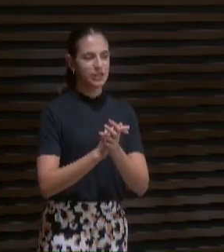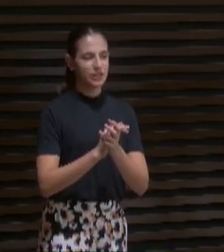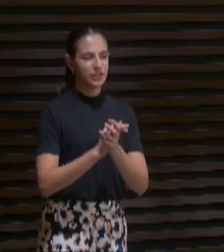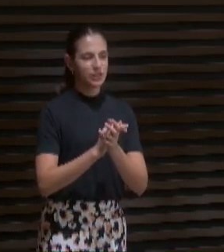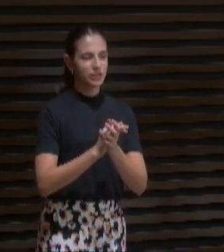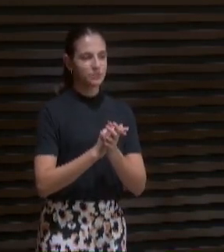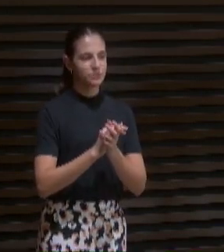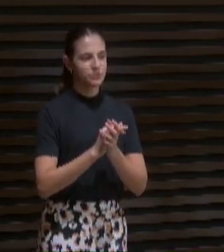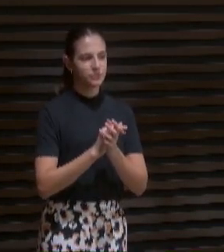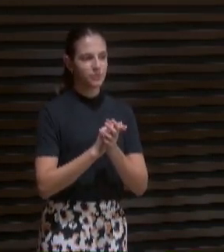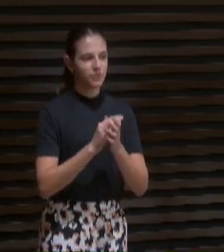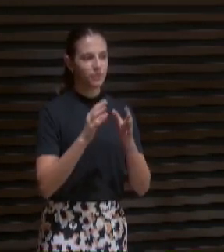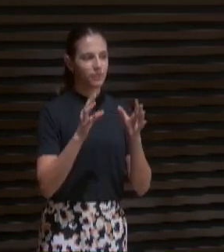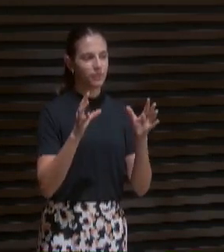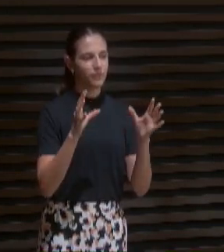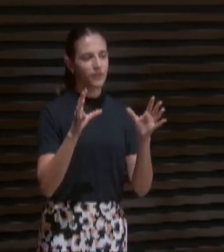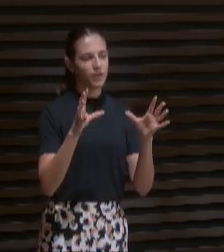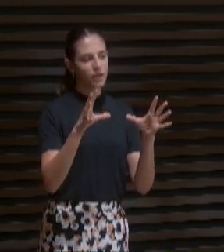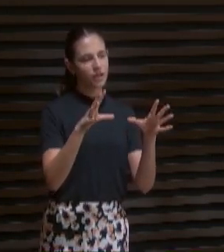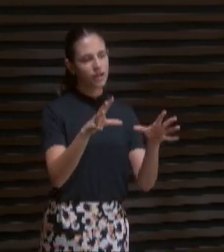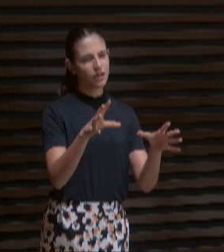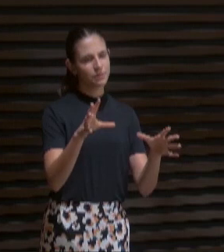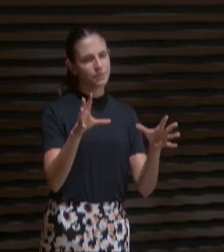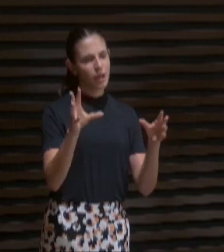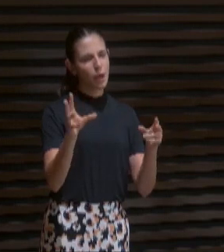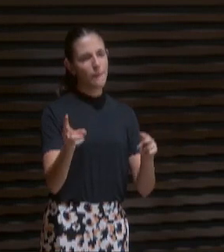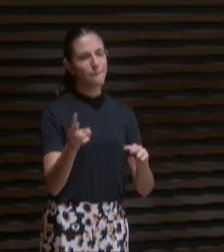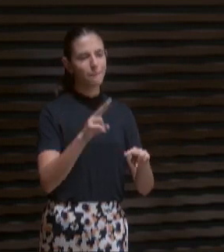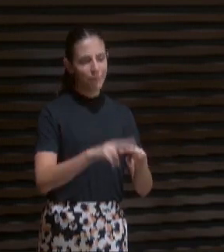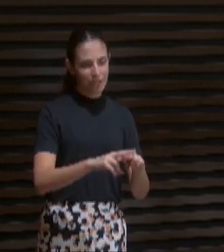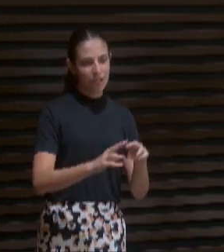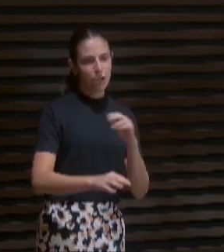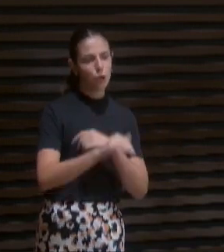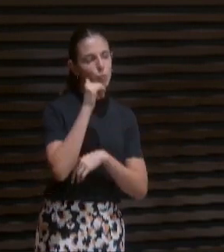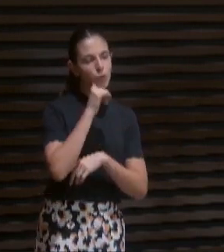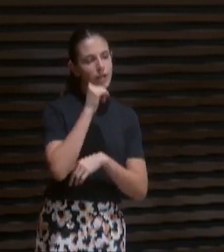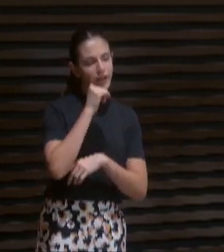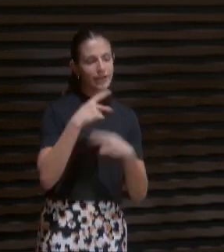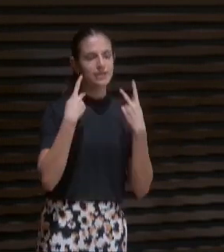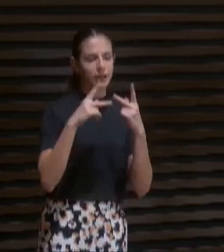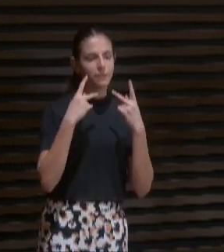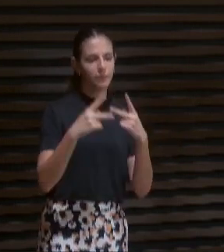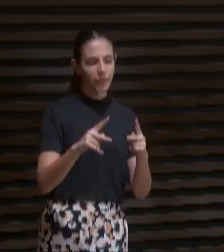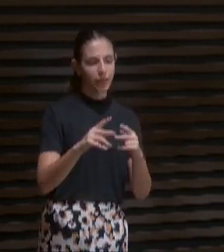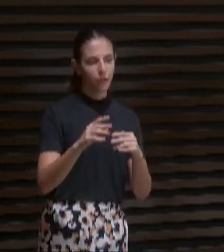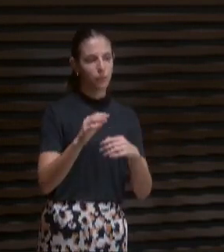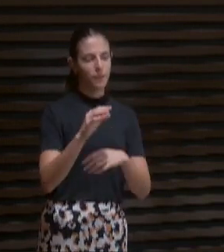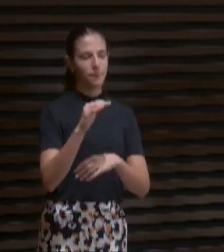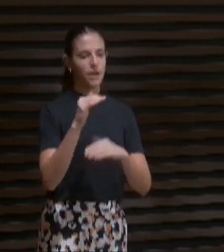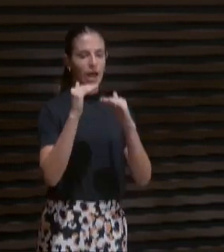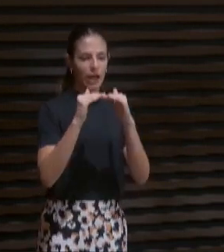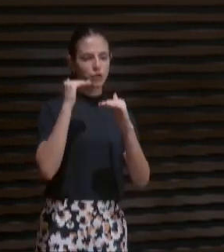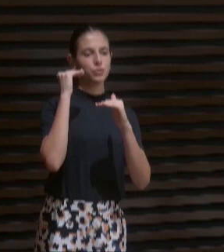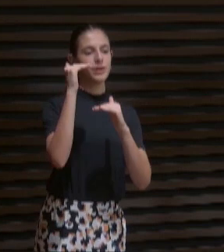Cativando mulherzinhas na ideologia que prega a superioridade do gênero feminino sobre o masculino e